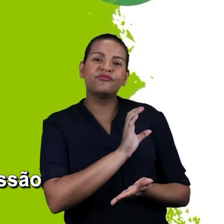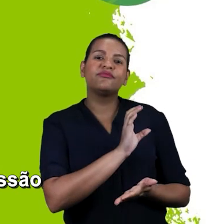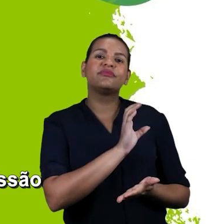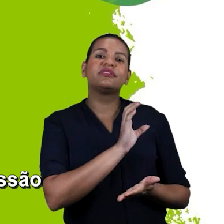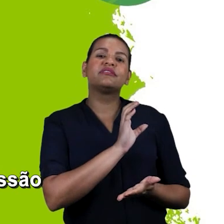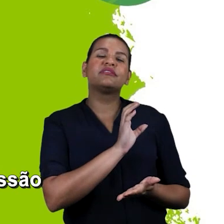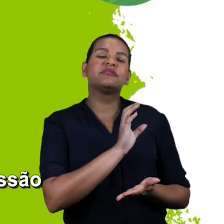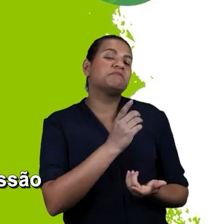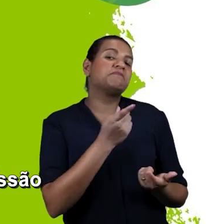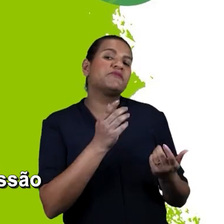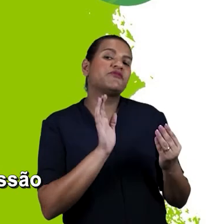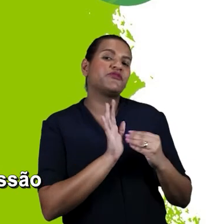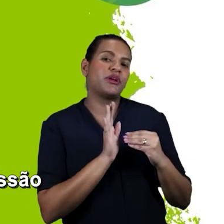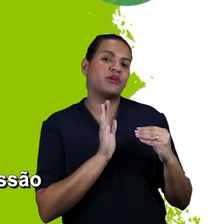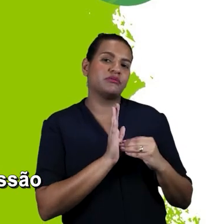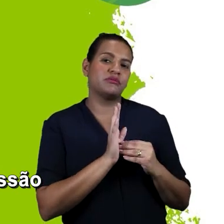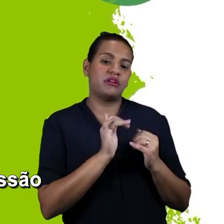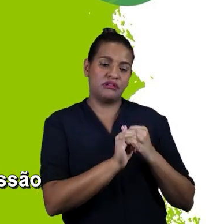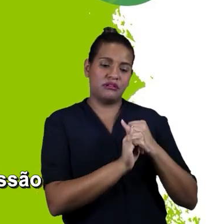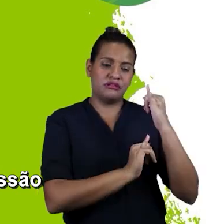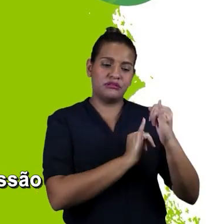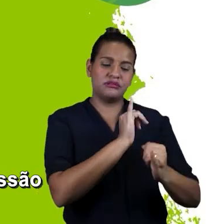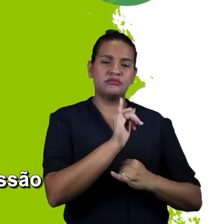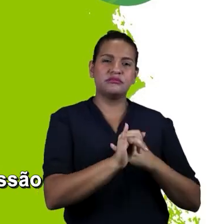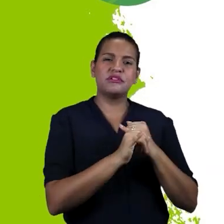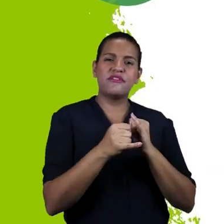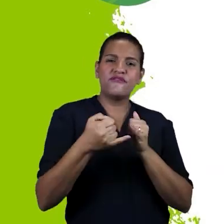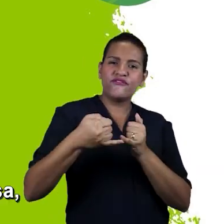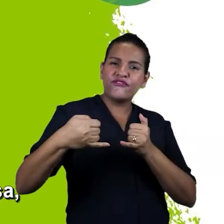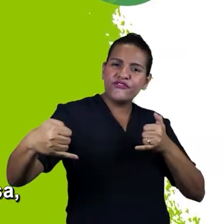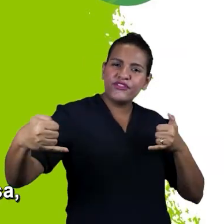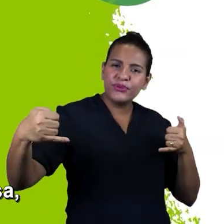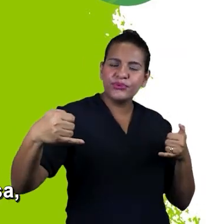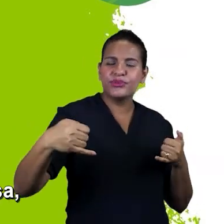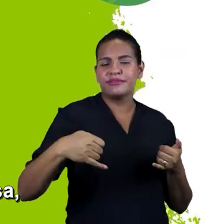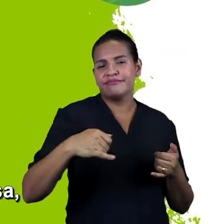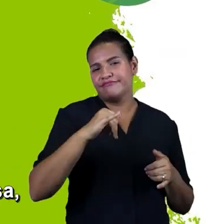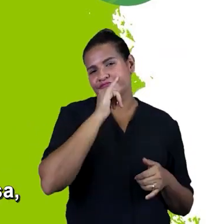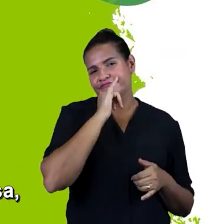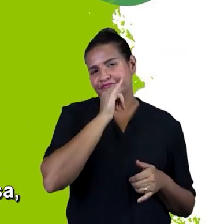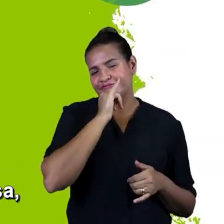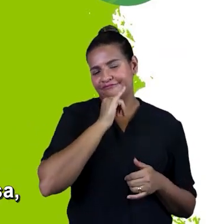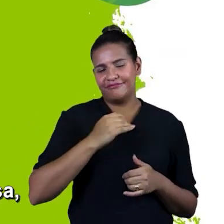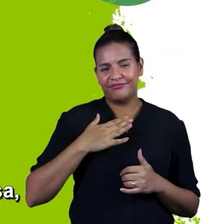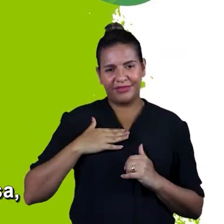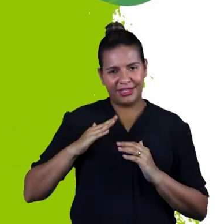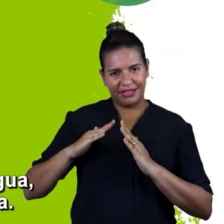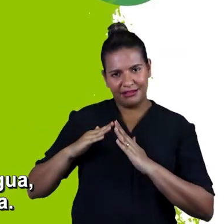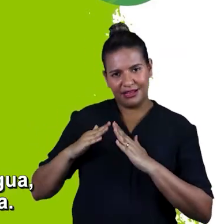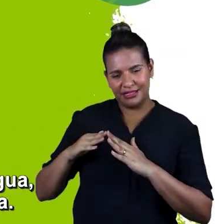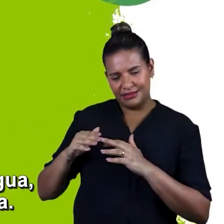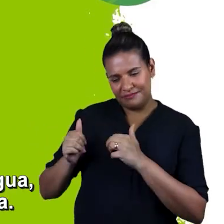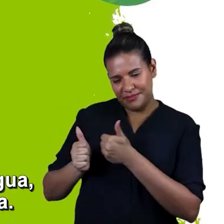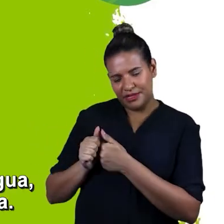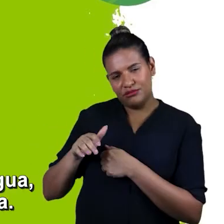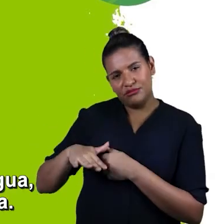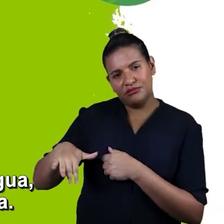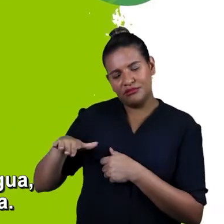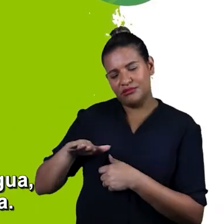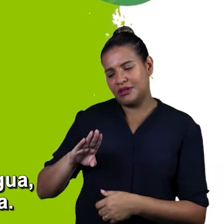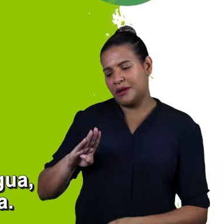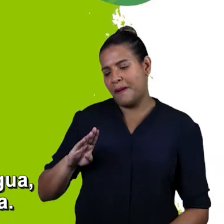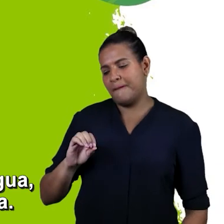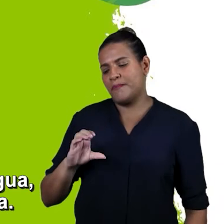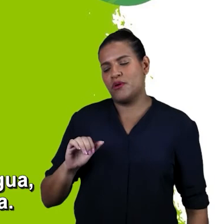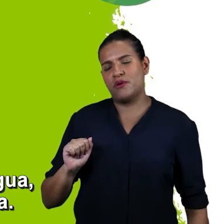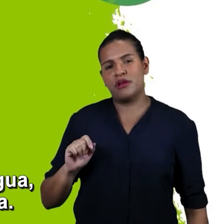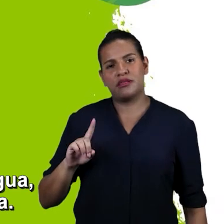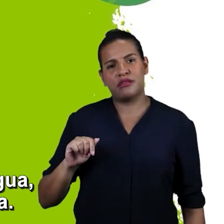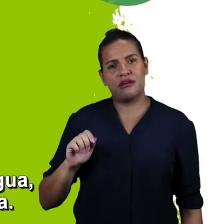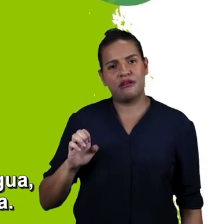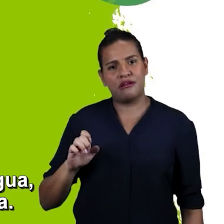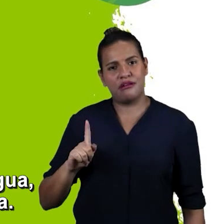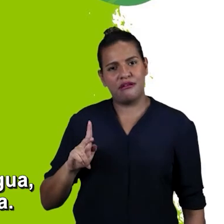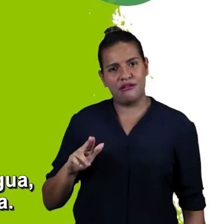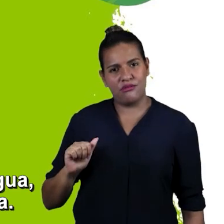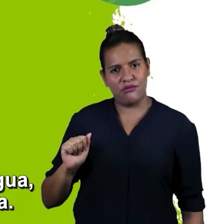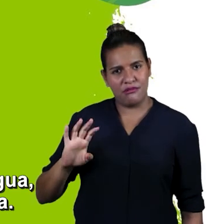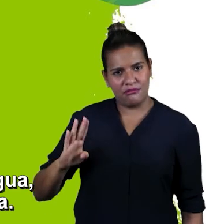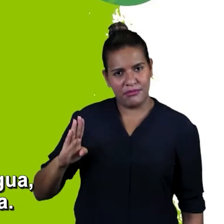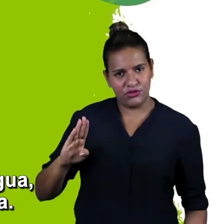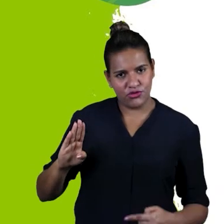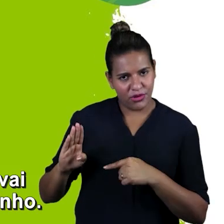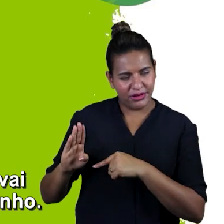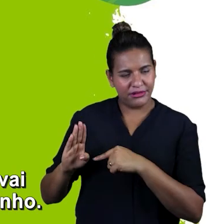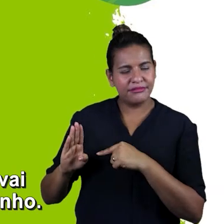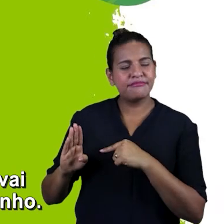levantar a torre de transmissão, então puxar uma fibra ótica que, por exemplo, perto da minha casa, ou então para quem mora na Boca da Égua, né? Que é um bairro